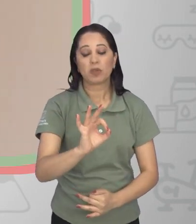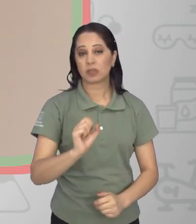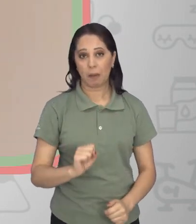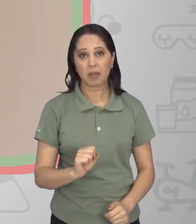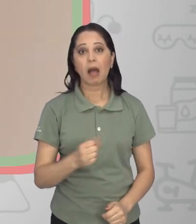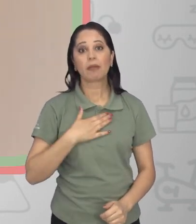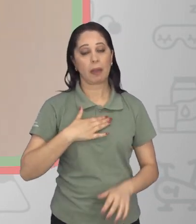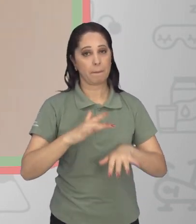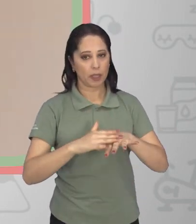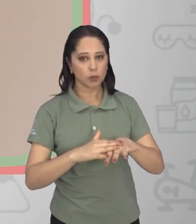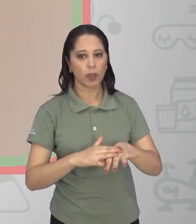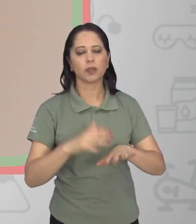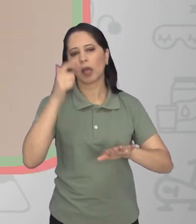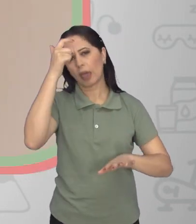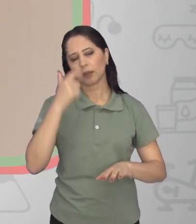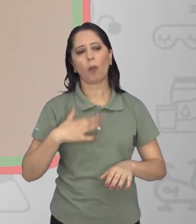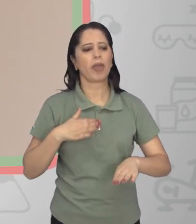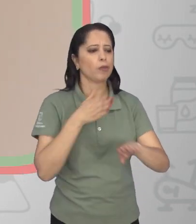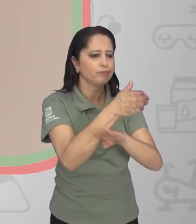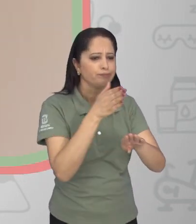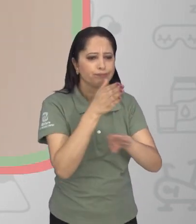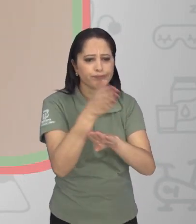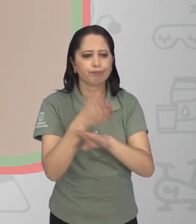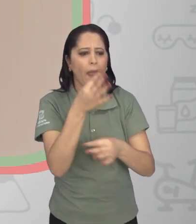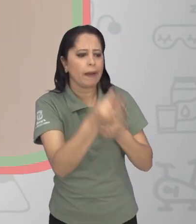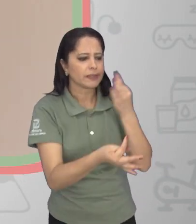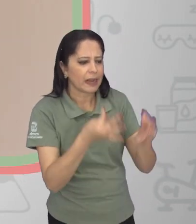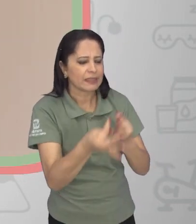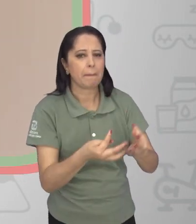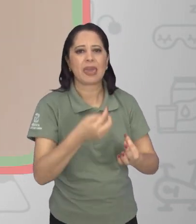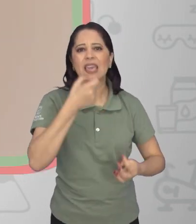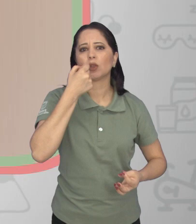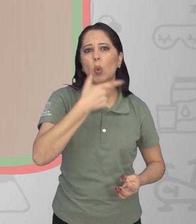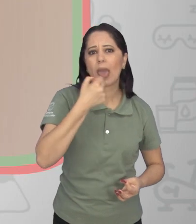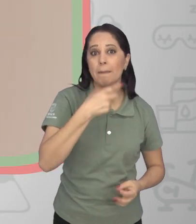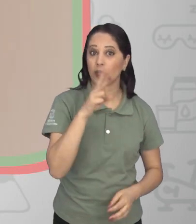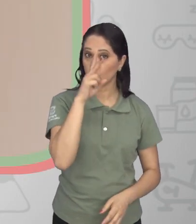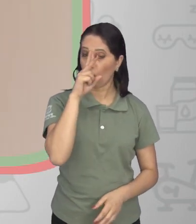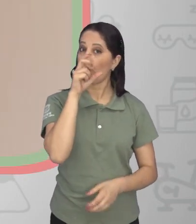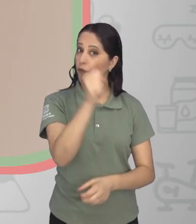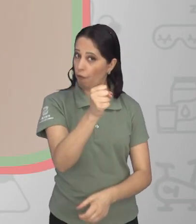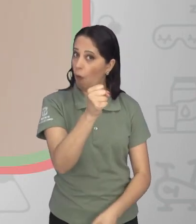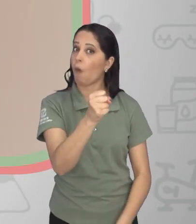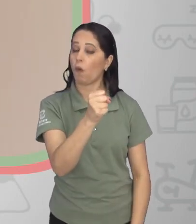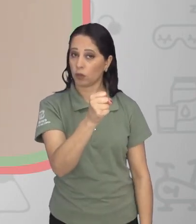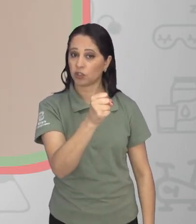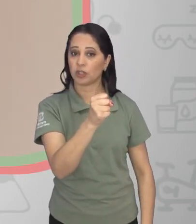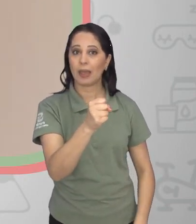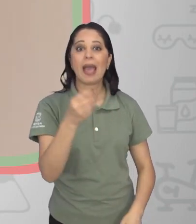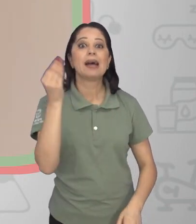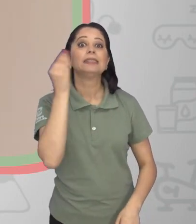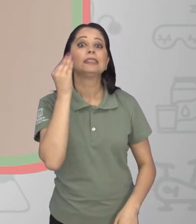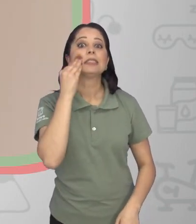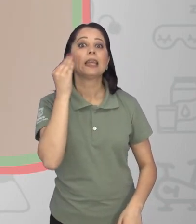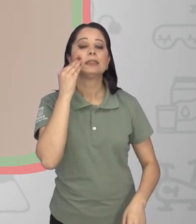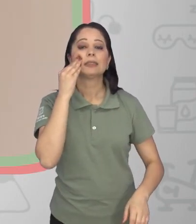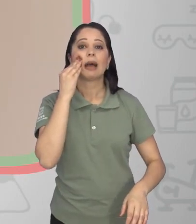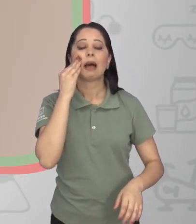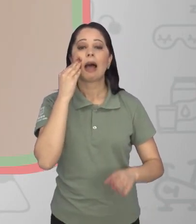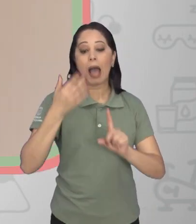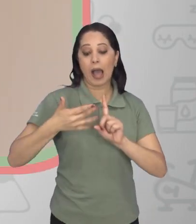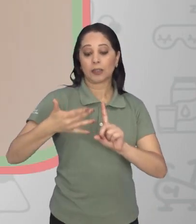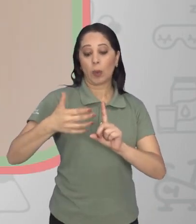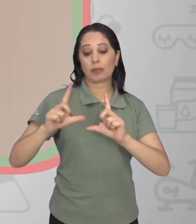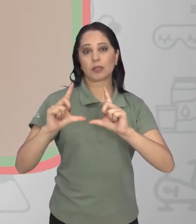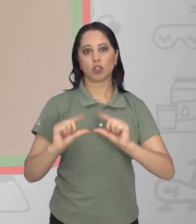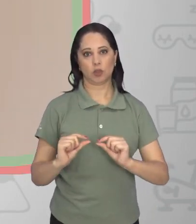família, sobre o que eu tinha realmente, né? Então eu passei por diversos tratamentos, tomei remédios muito pesados, para que justamente a gente